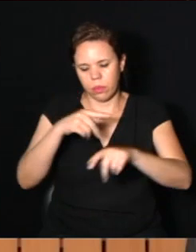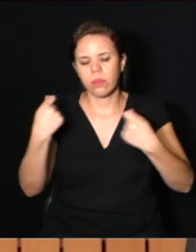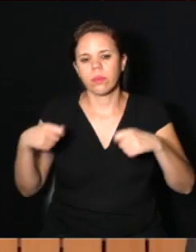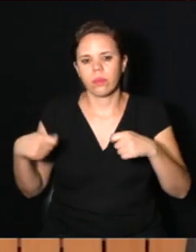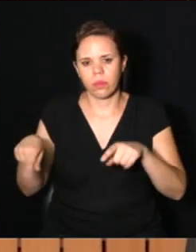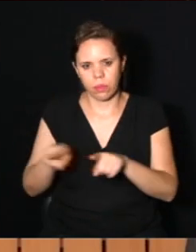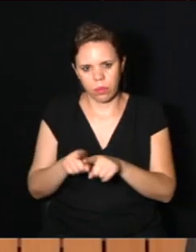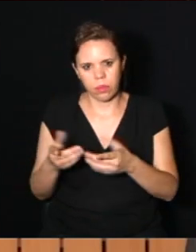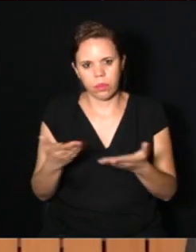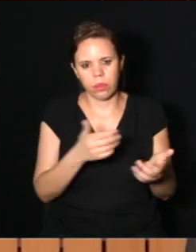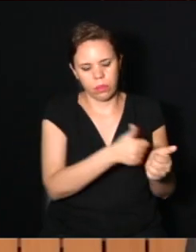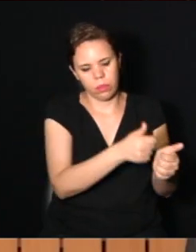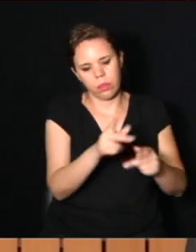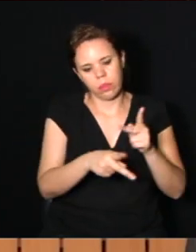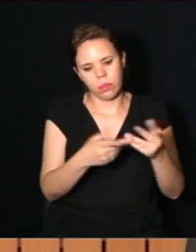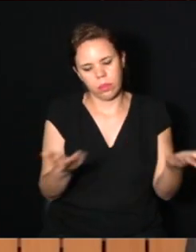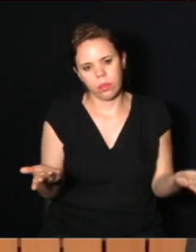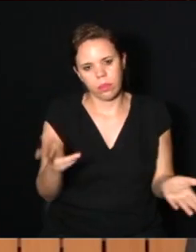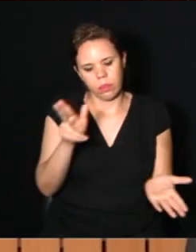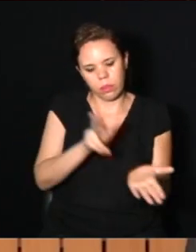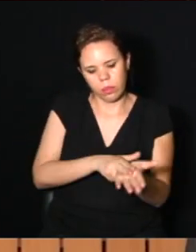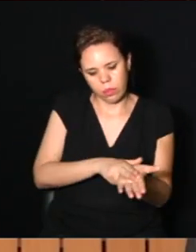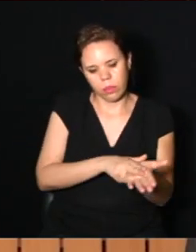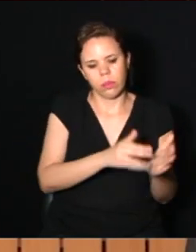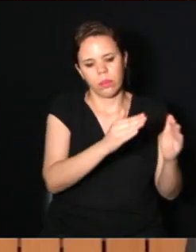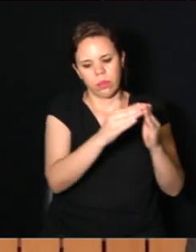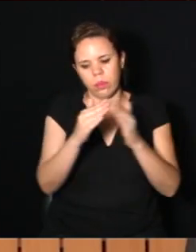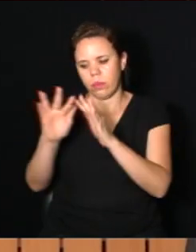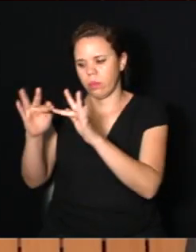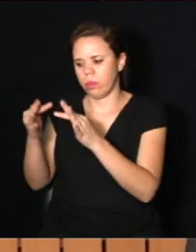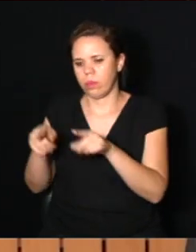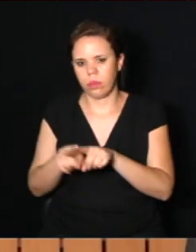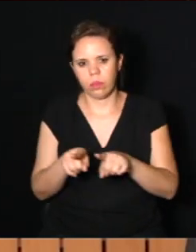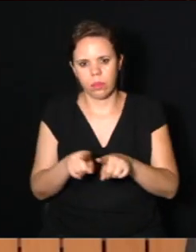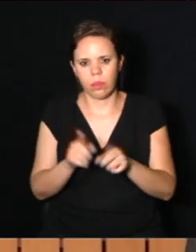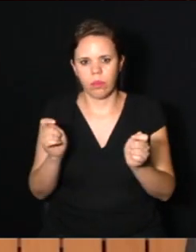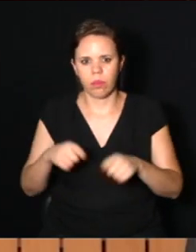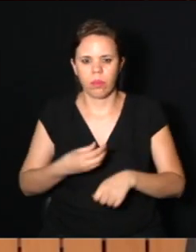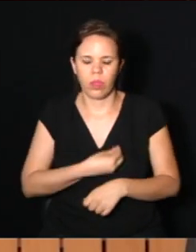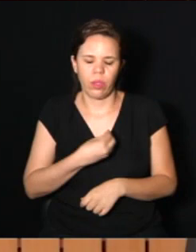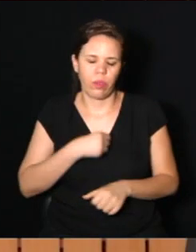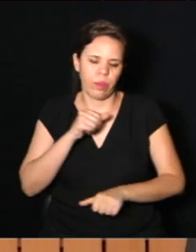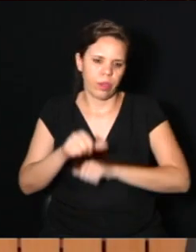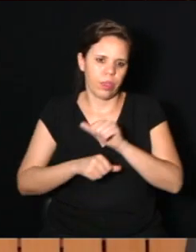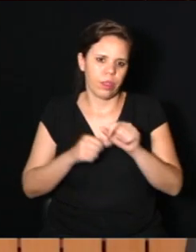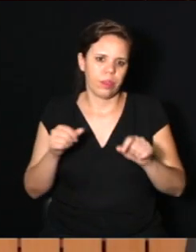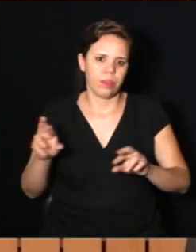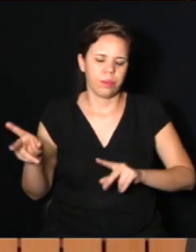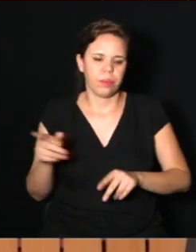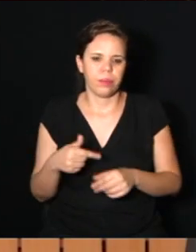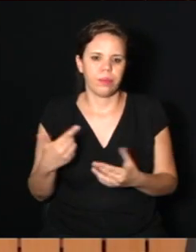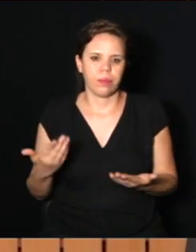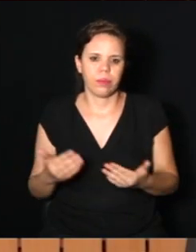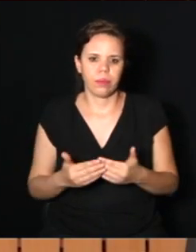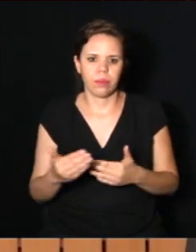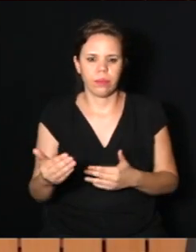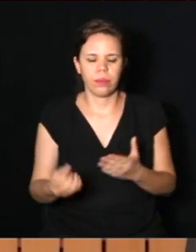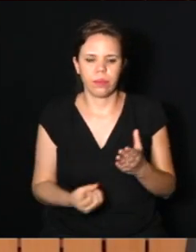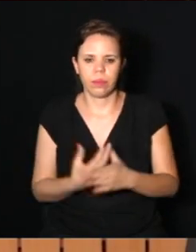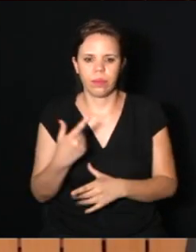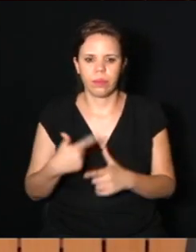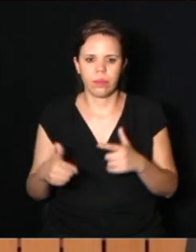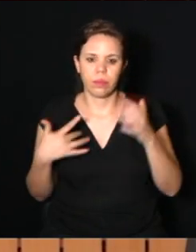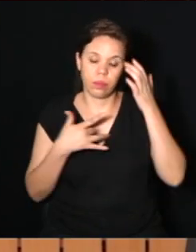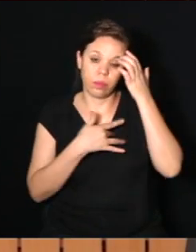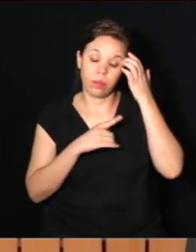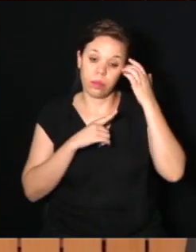necessário para o acompanhamento das pessoas acamadas ou que tem a sua condição de vida mudada a partir do acometimento do problema de saúde que